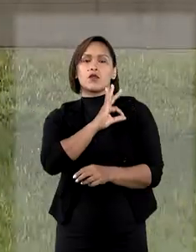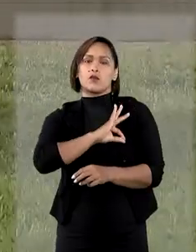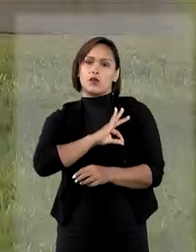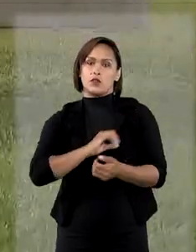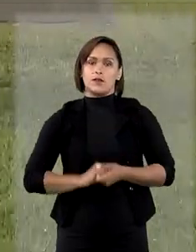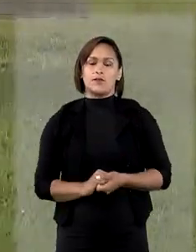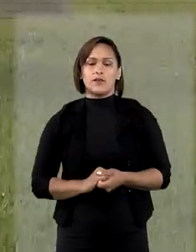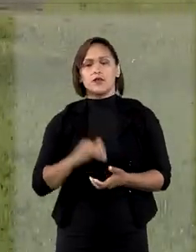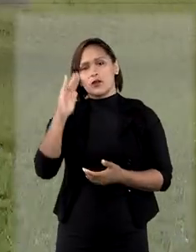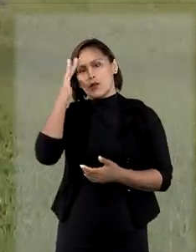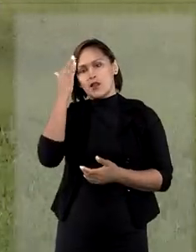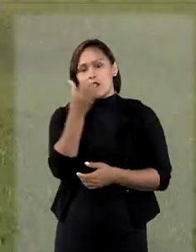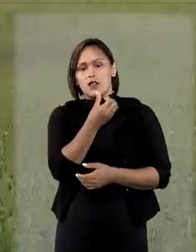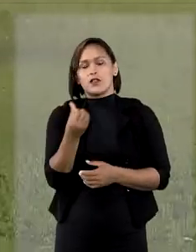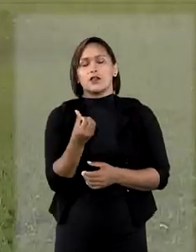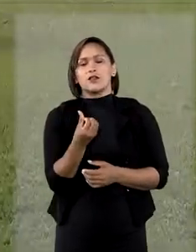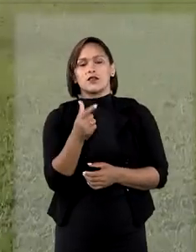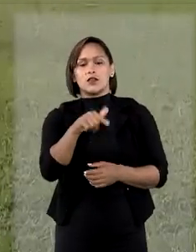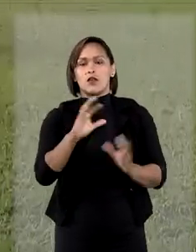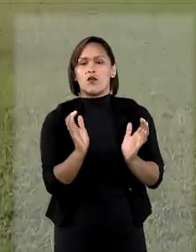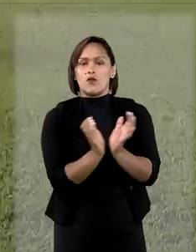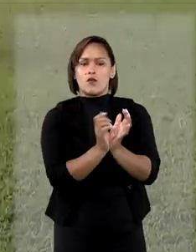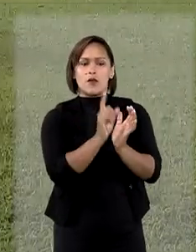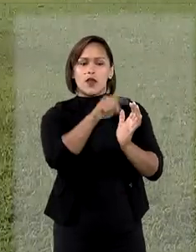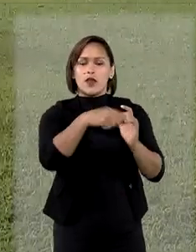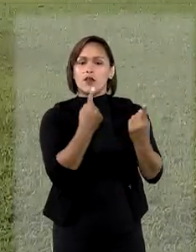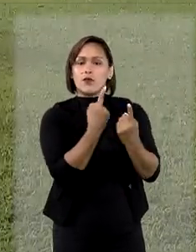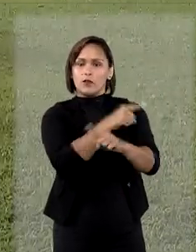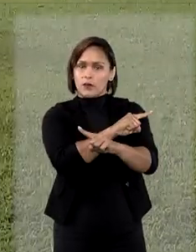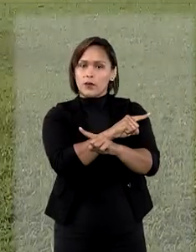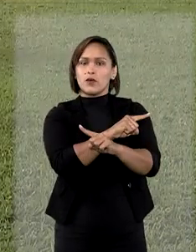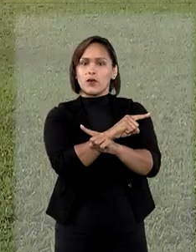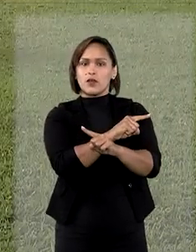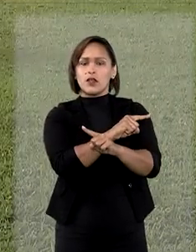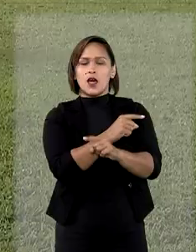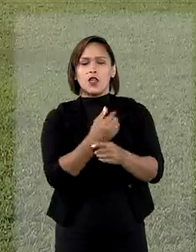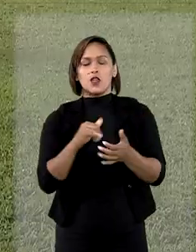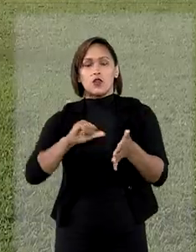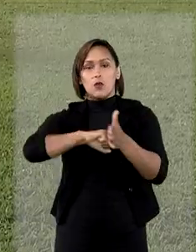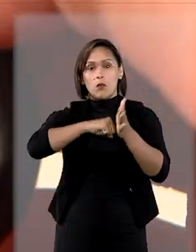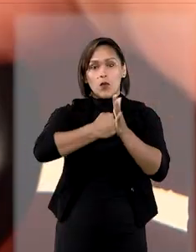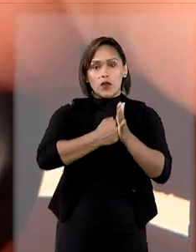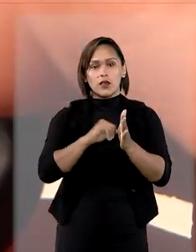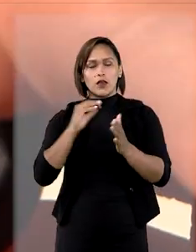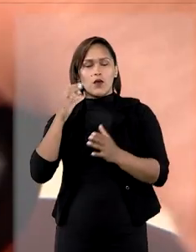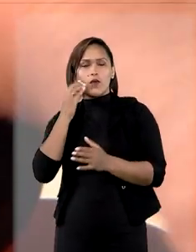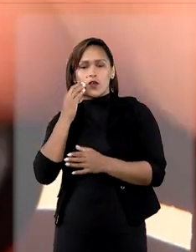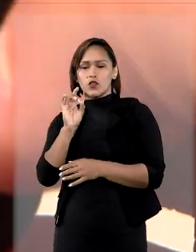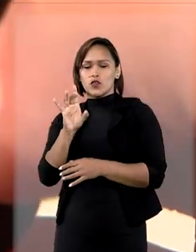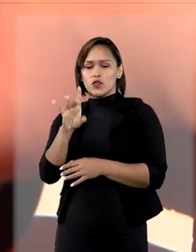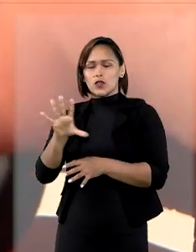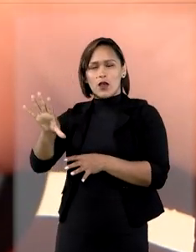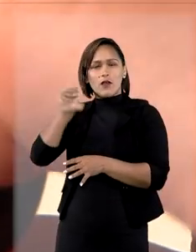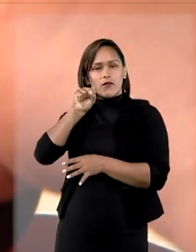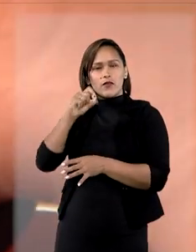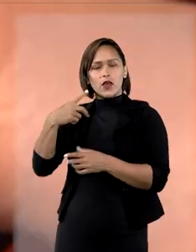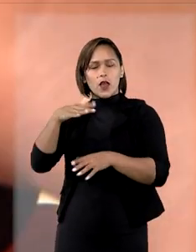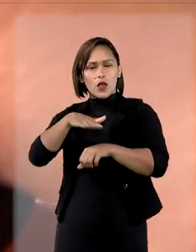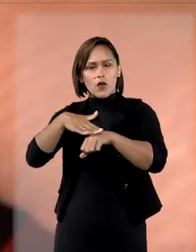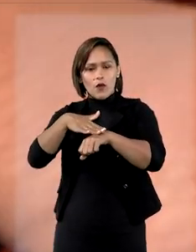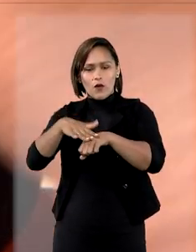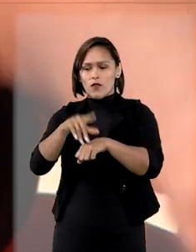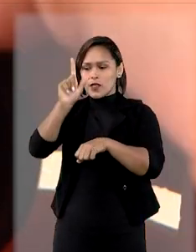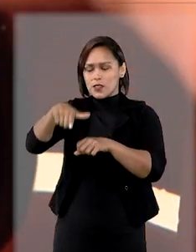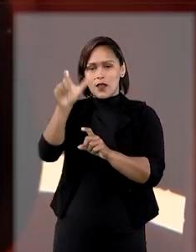polícia. O entendimento da sexta turma do STJ é que, ao contrário da interceptação telefônica, em que apenas são captados os diálogos